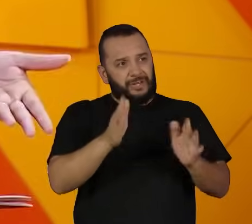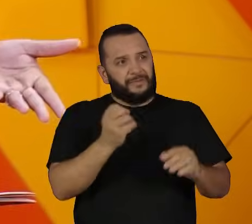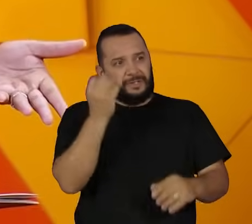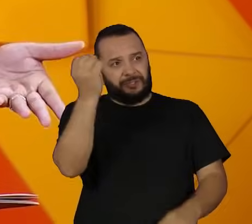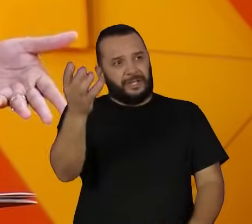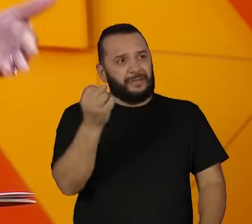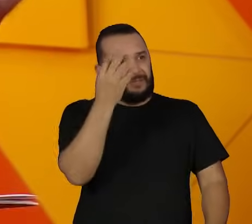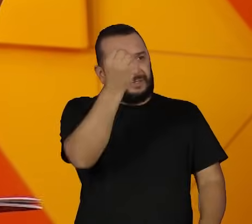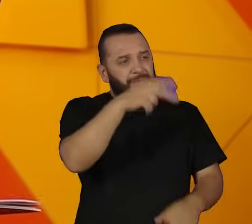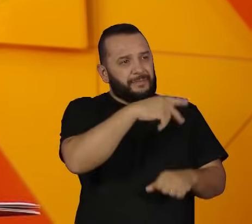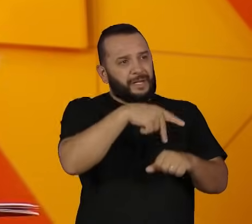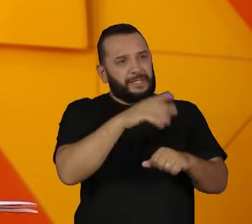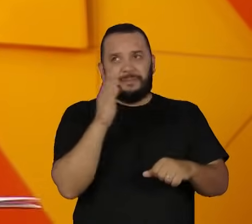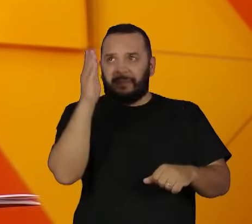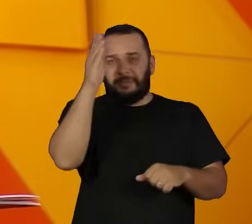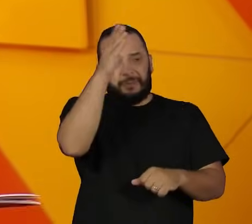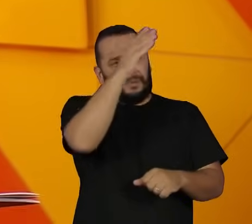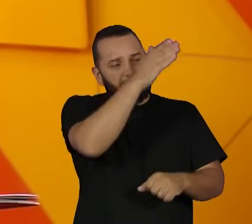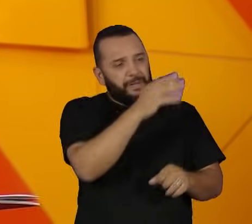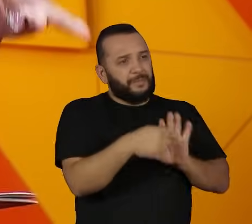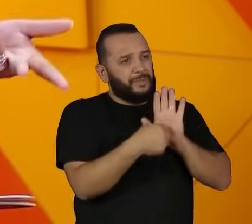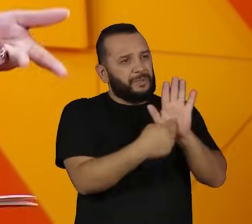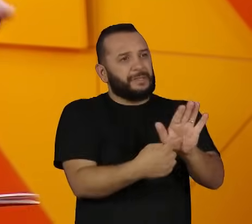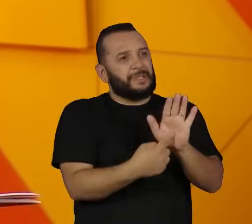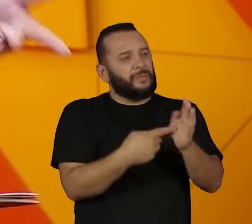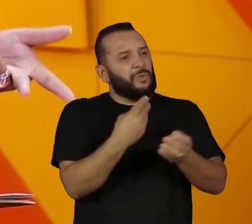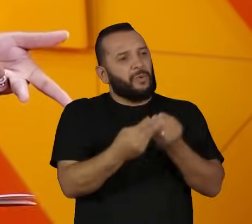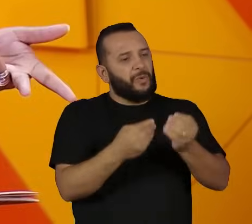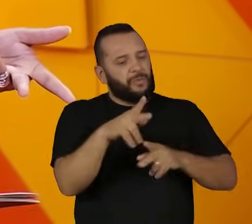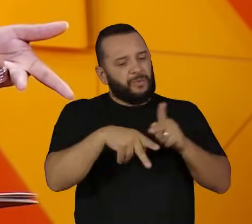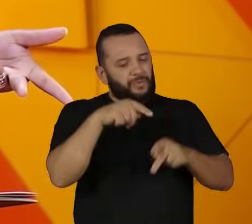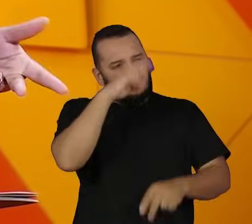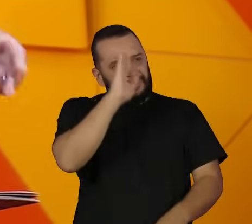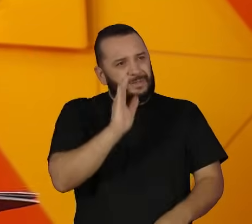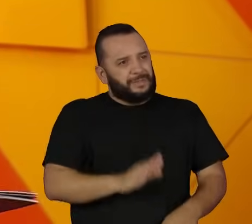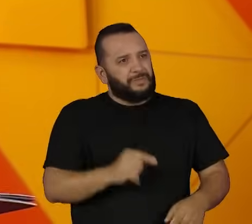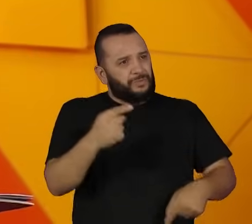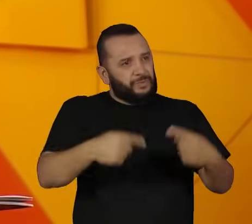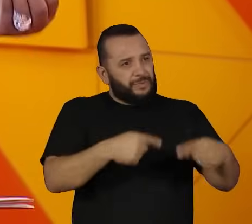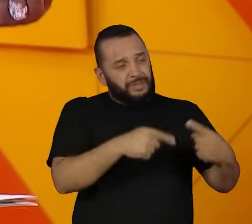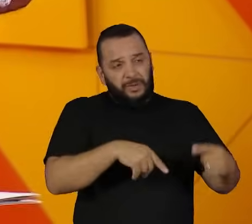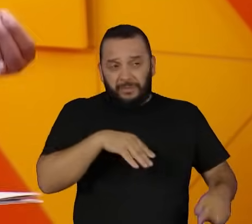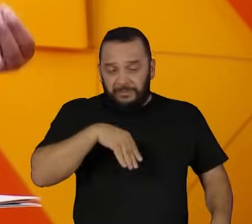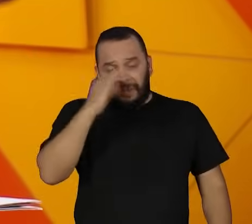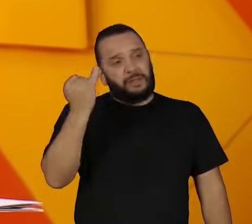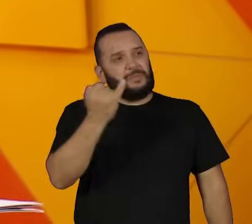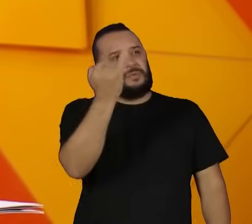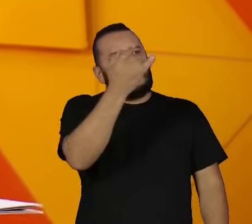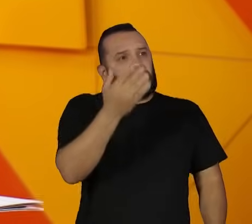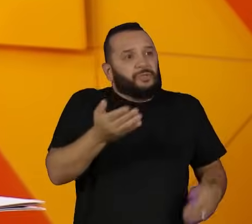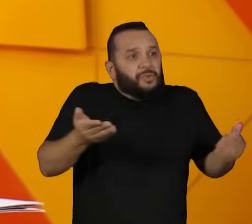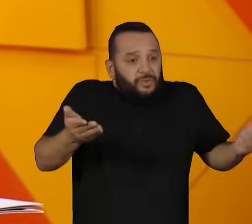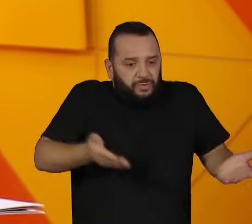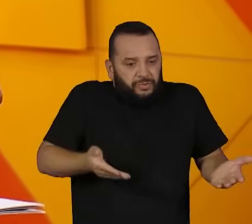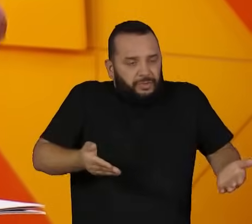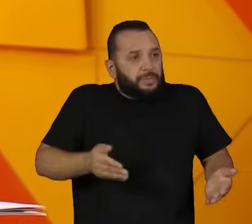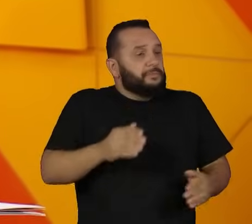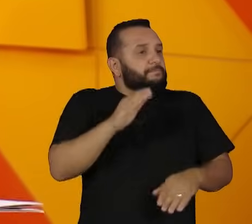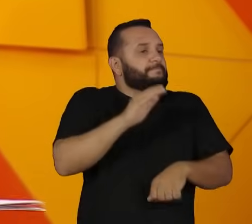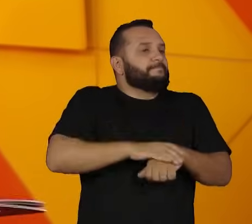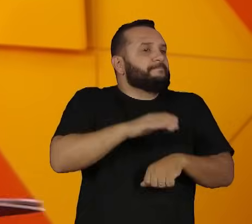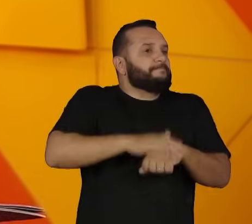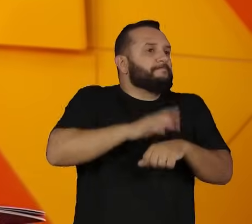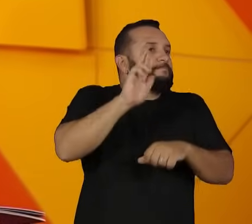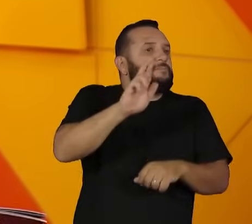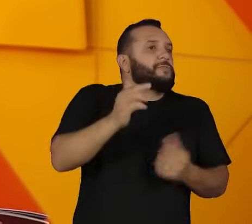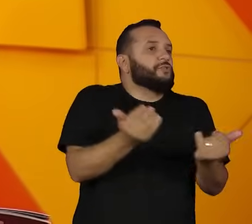as perspectivas aqui do povo brasileiro para as discussões mais importantes da atualidade. Qual que é o papel do jovem